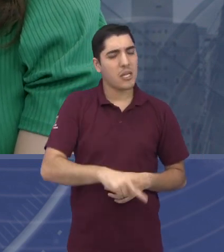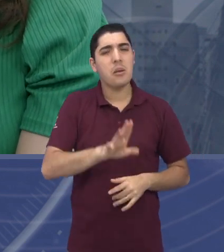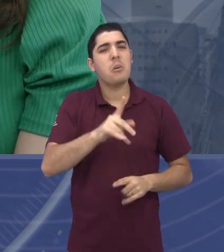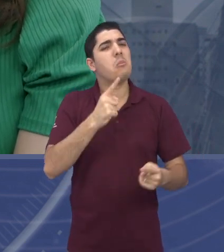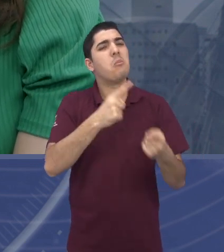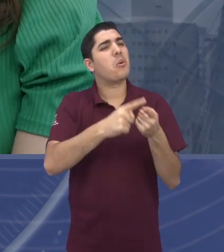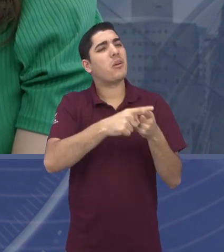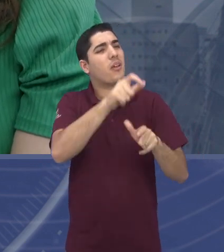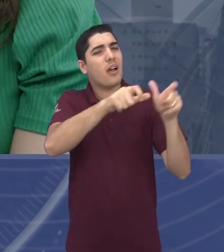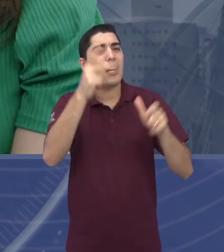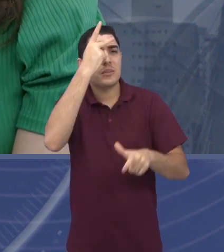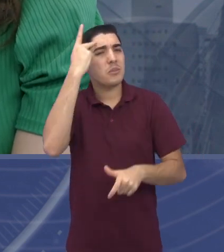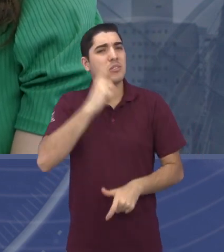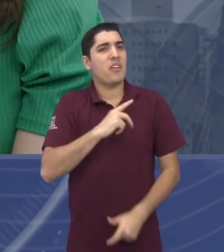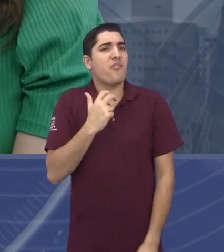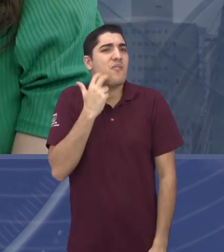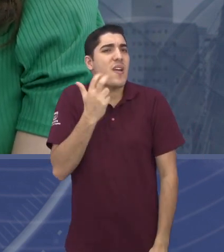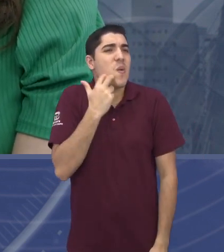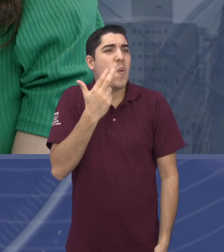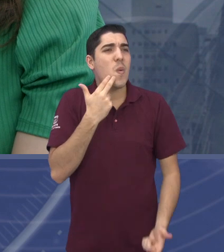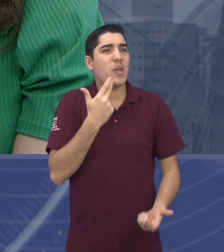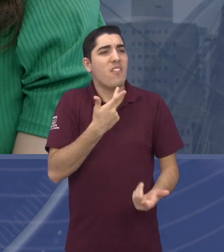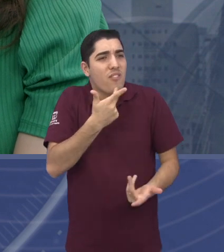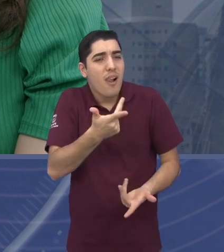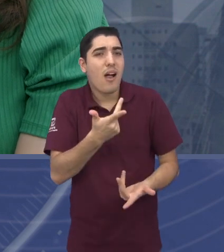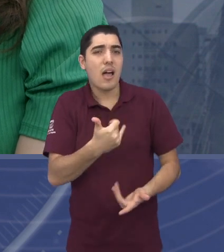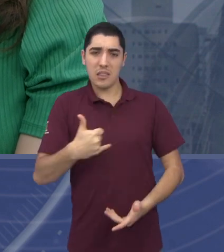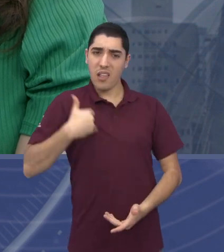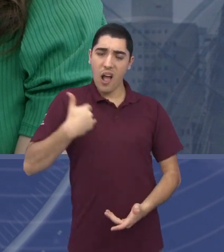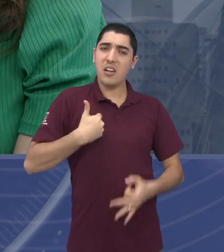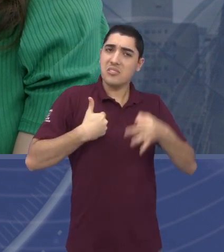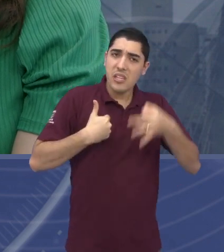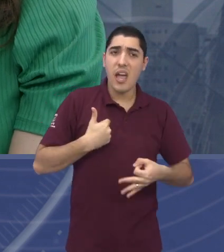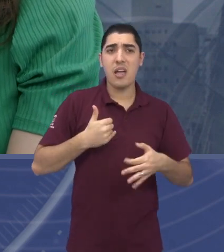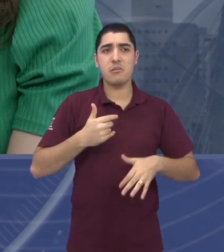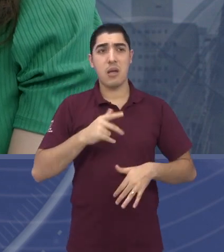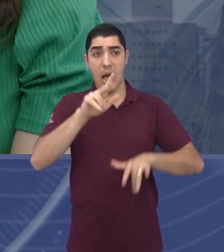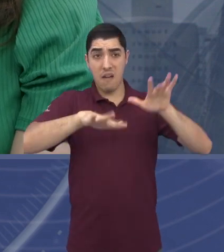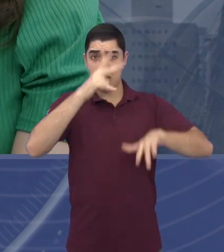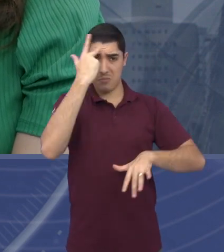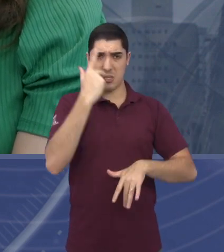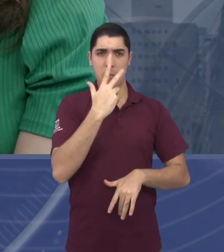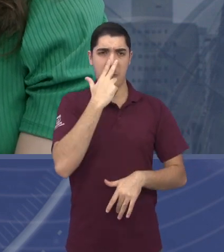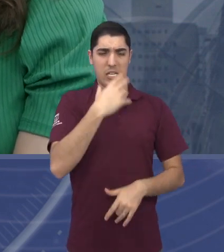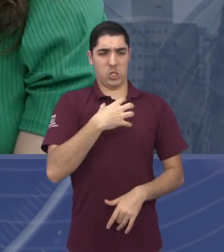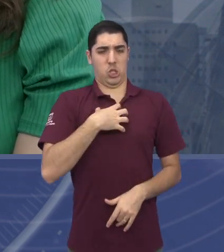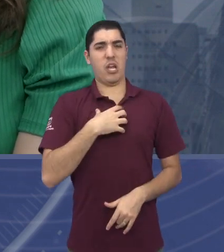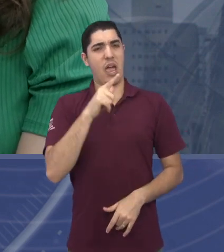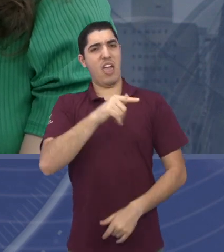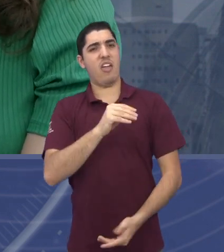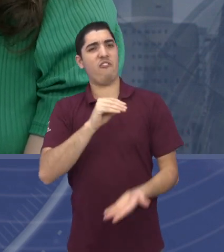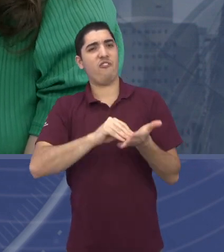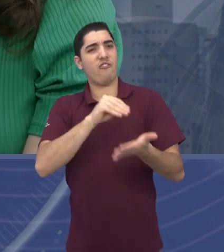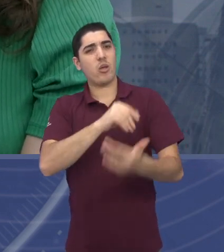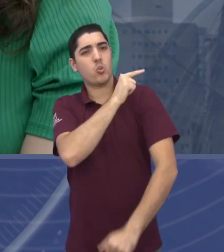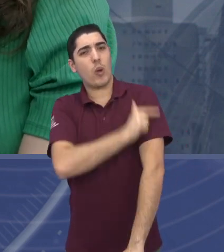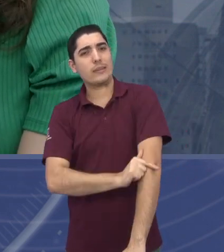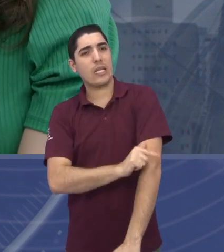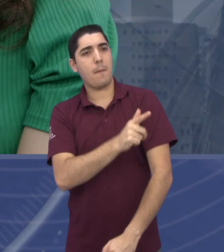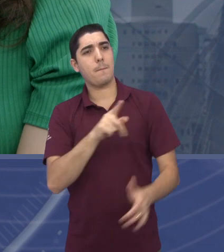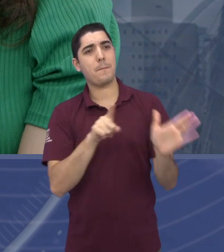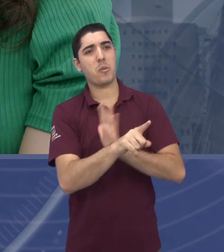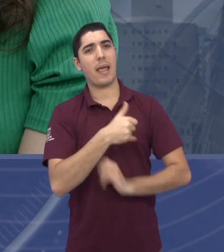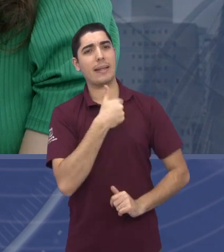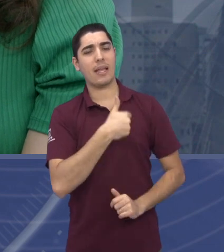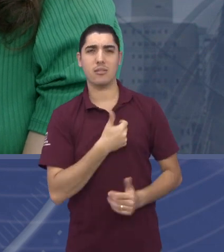tem esse problema de falar da idade? Soa como até muitas vezes uma falta de educação, perguntar a idade de uma